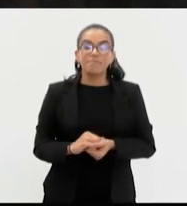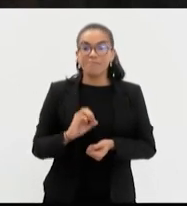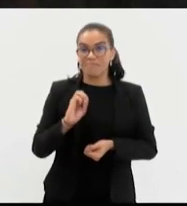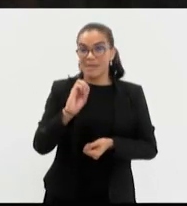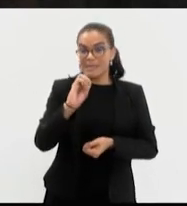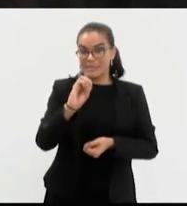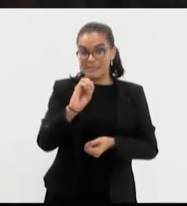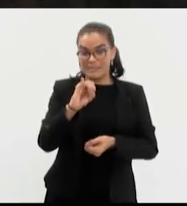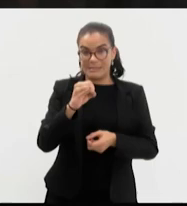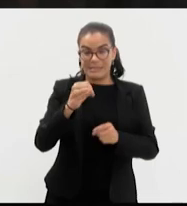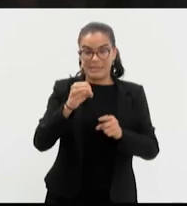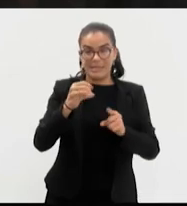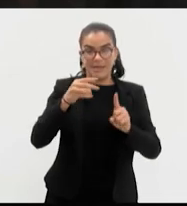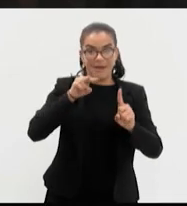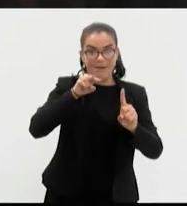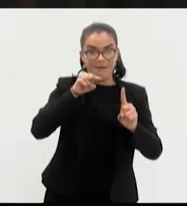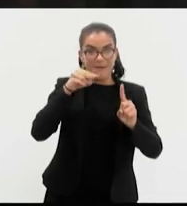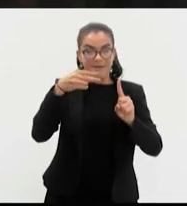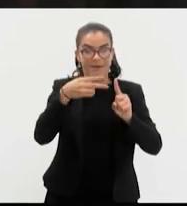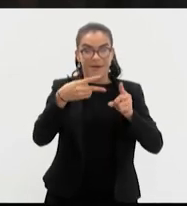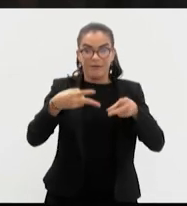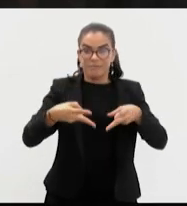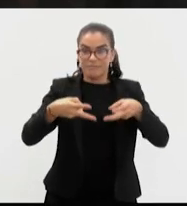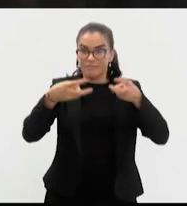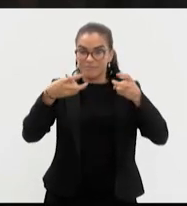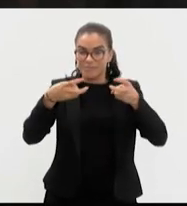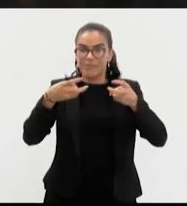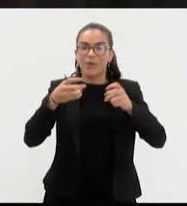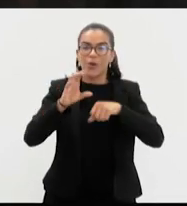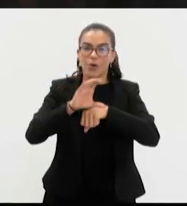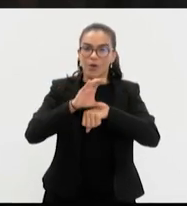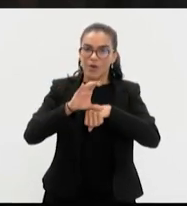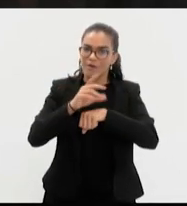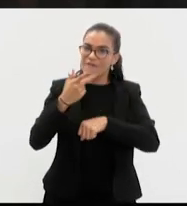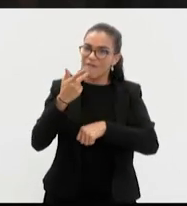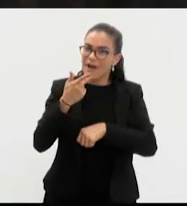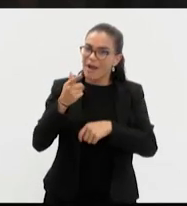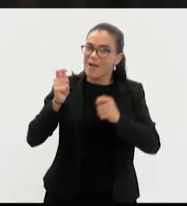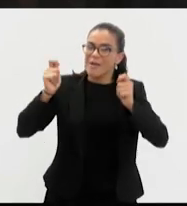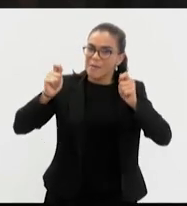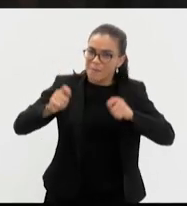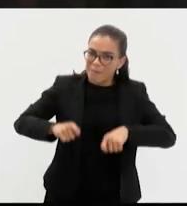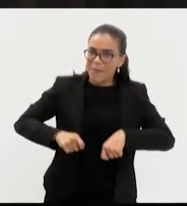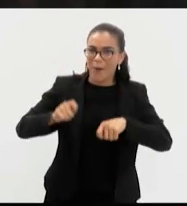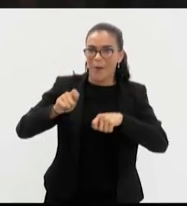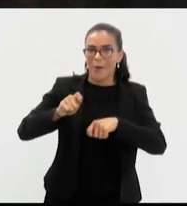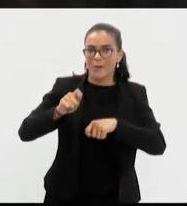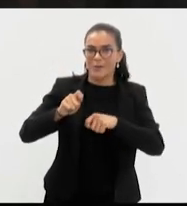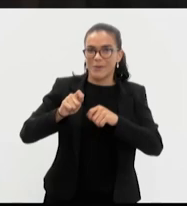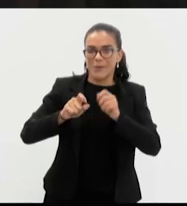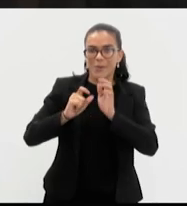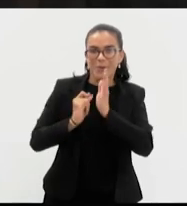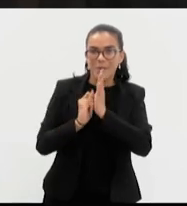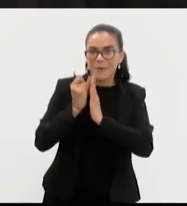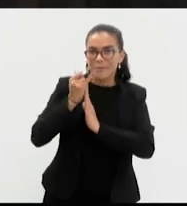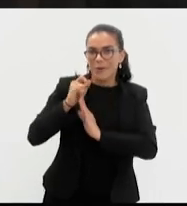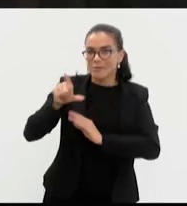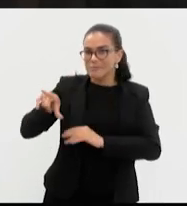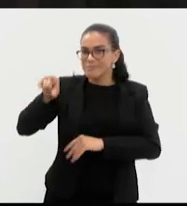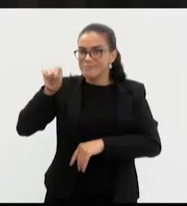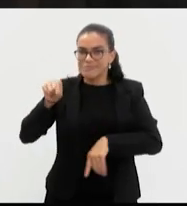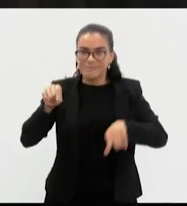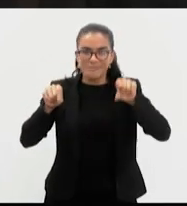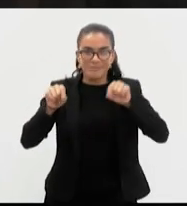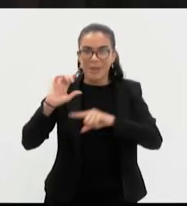concepção constitucional Fala nessa prerrogativa do Imposto seletivo para meio ambiente e